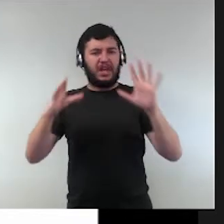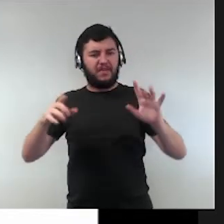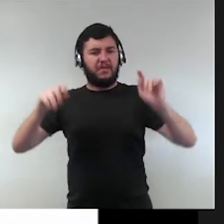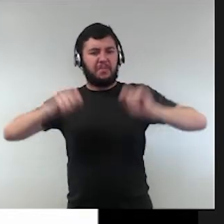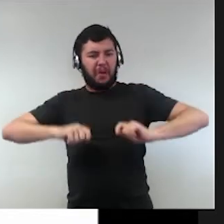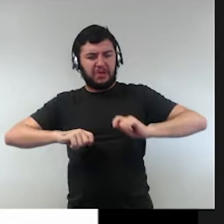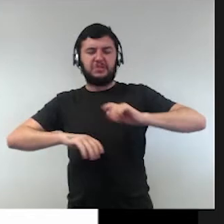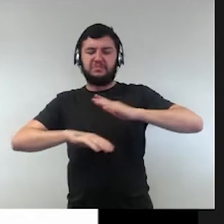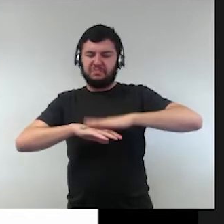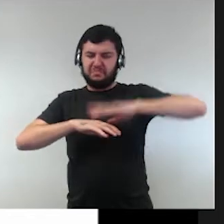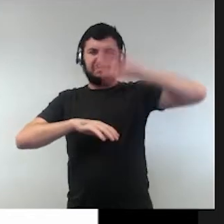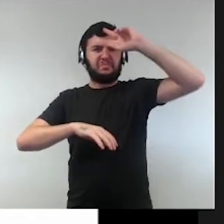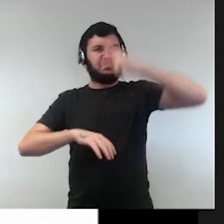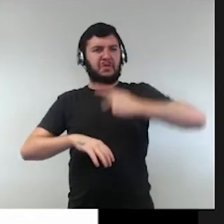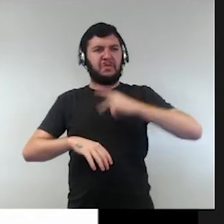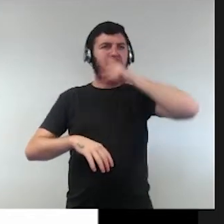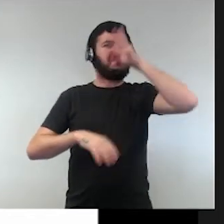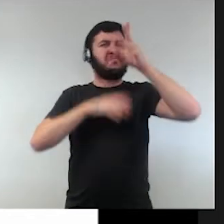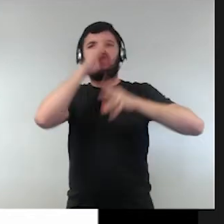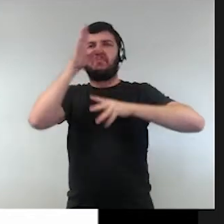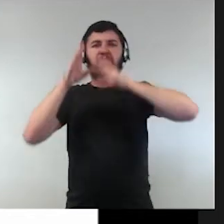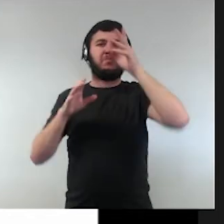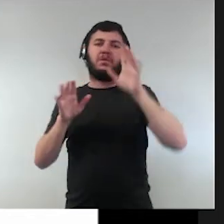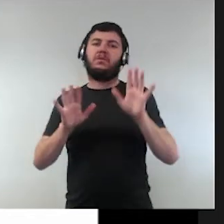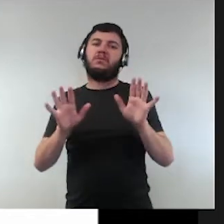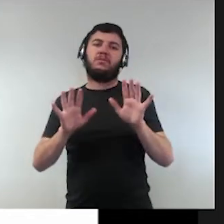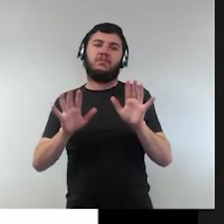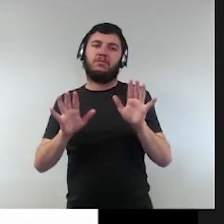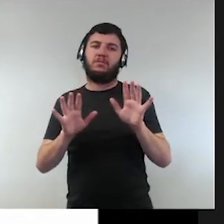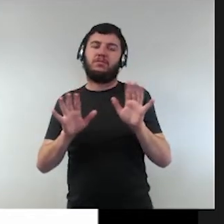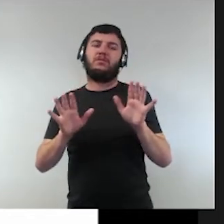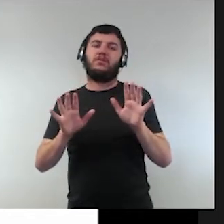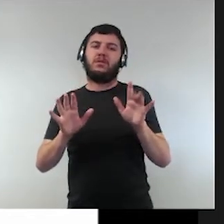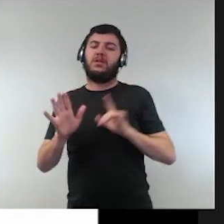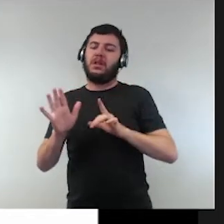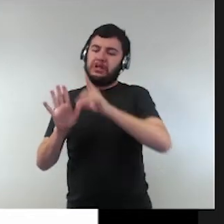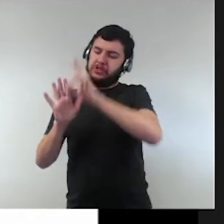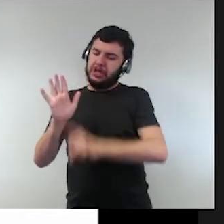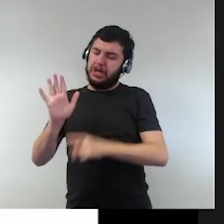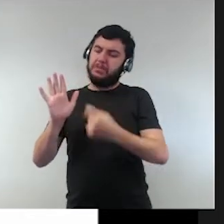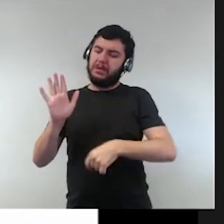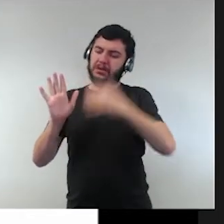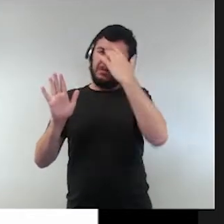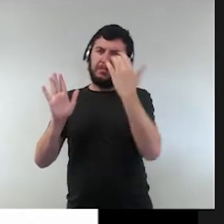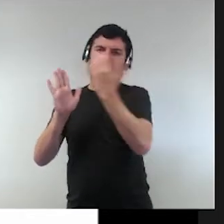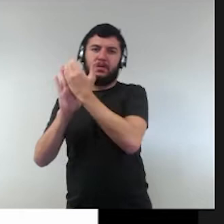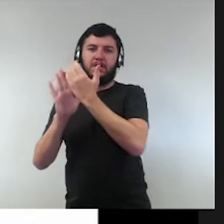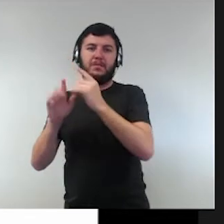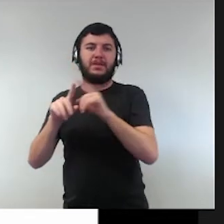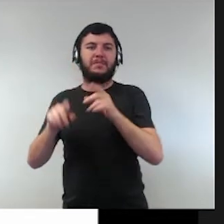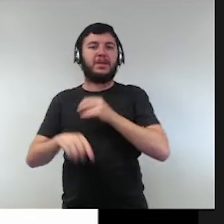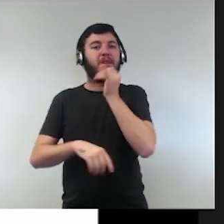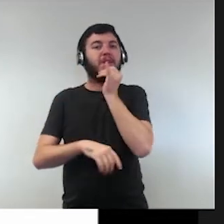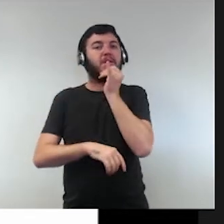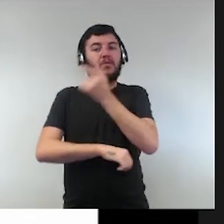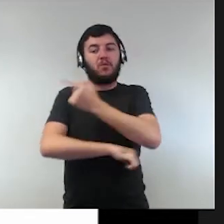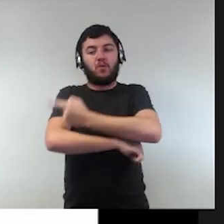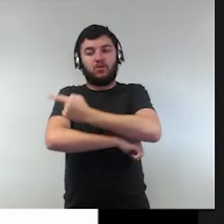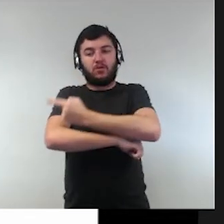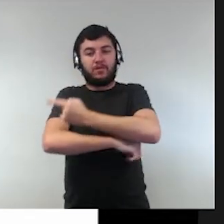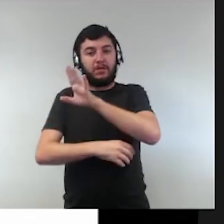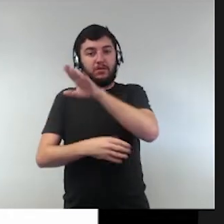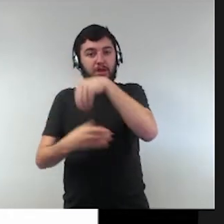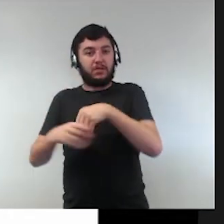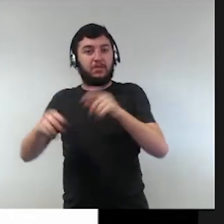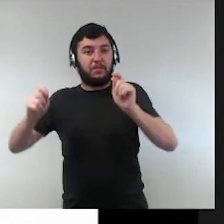limites, mas tem liberdade para fazer, dentro da legislação vigente, o que puder fazer. O que quiser fazer dentro do seu condomínio, é livre para administrar a vida